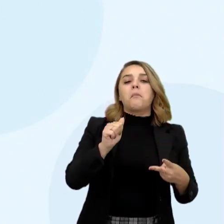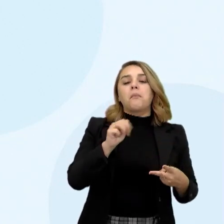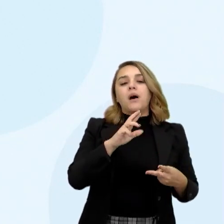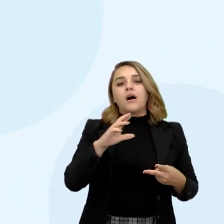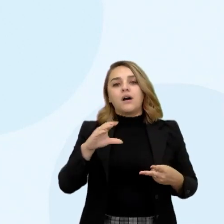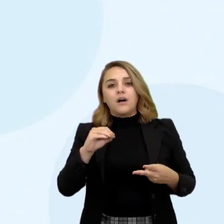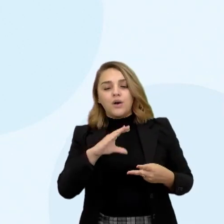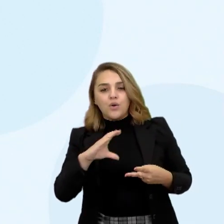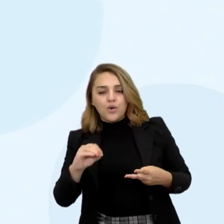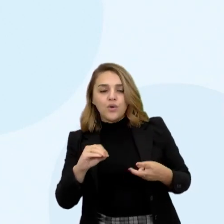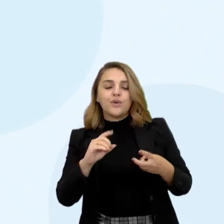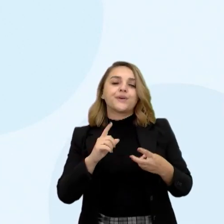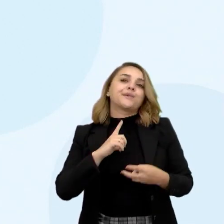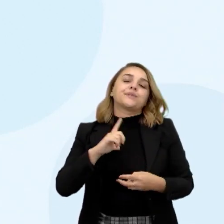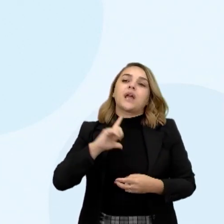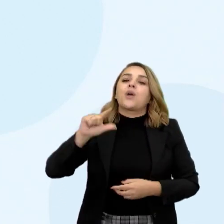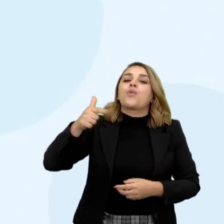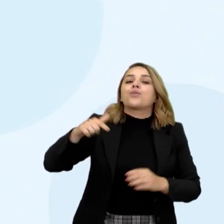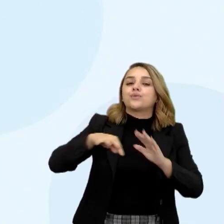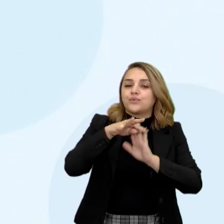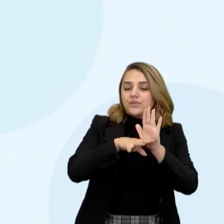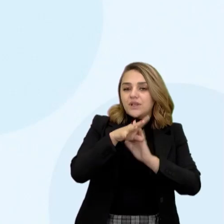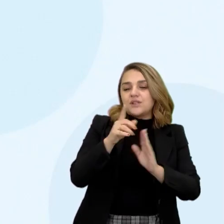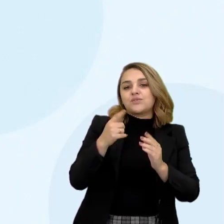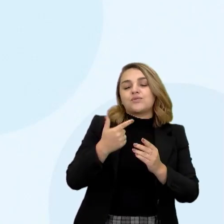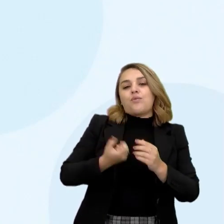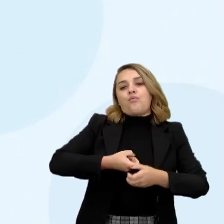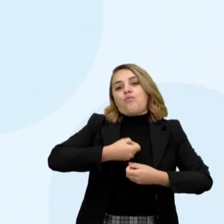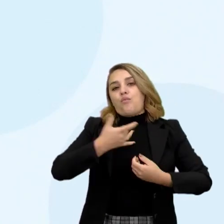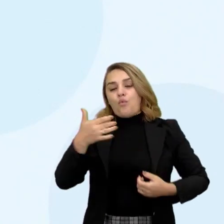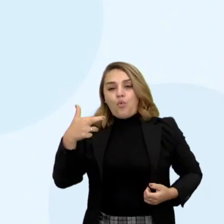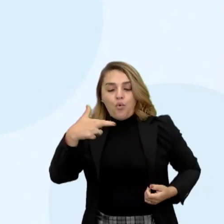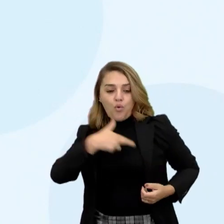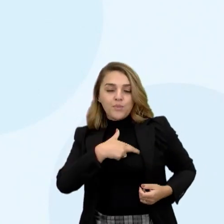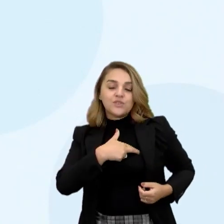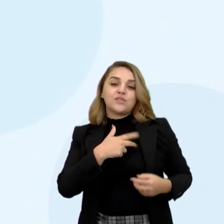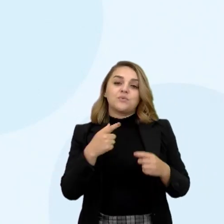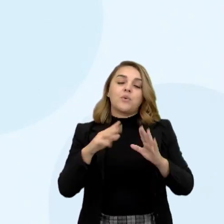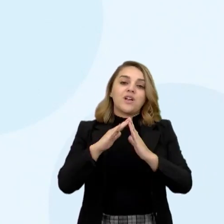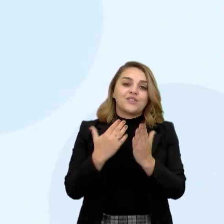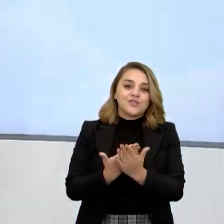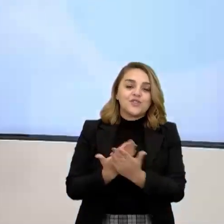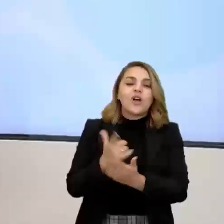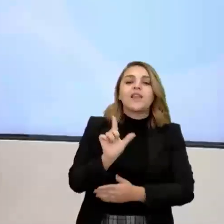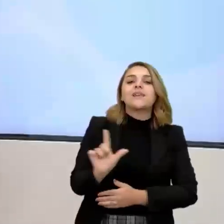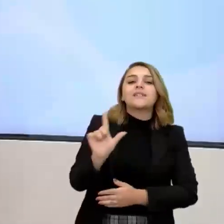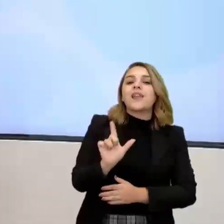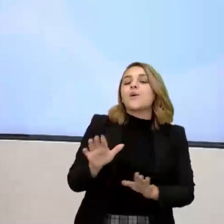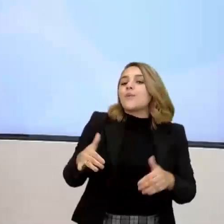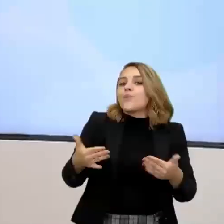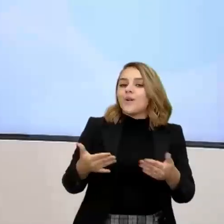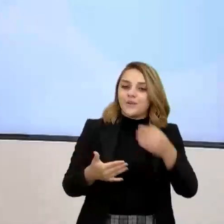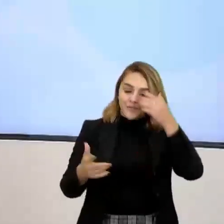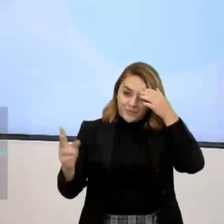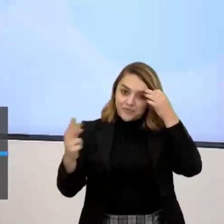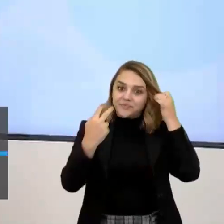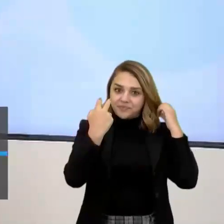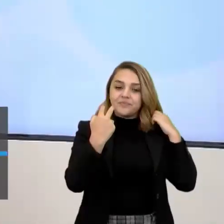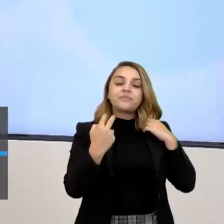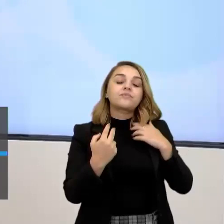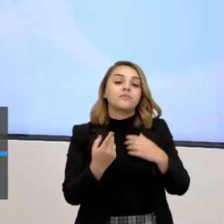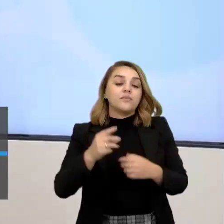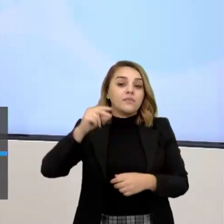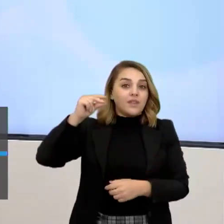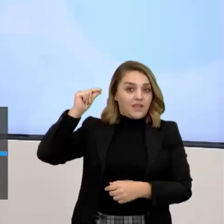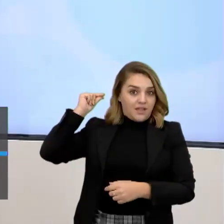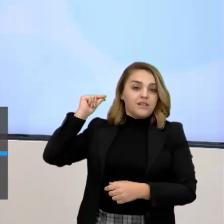Camões, falamos do Gonçalves Dias, ao romantismo. Escolas literárias, volta para mim aqui, por favor, olha só. Escolas literárias.